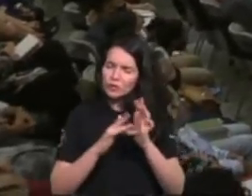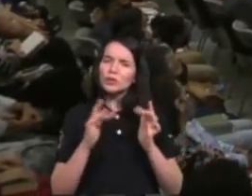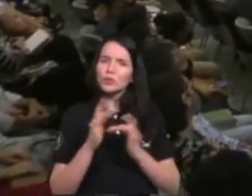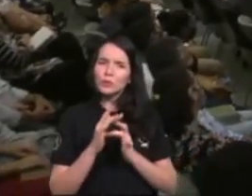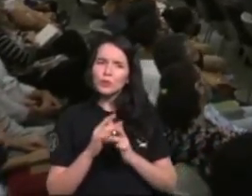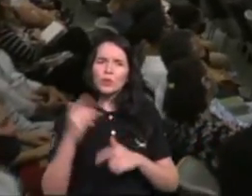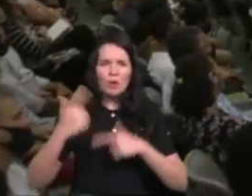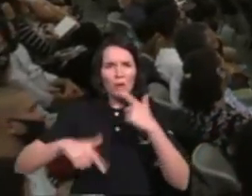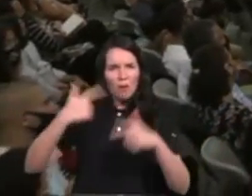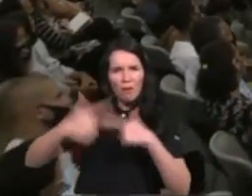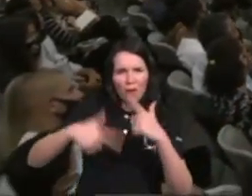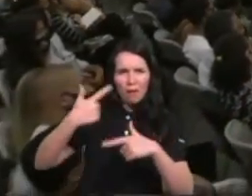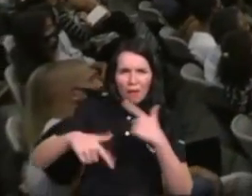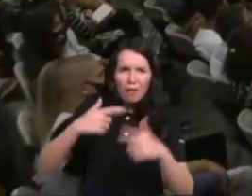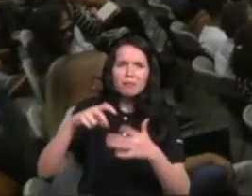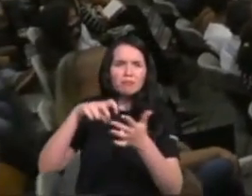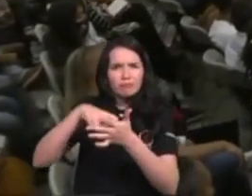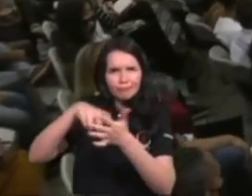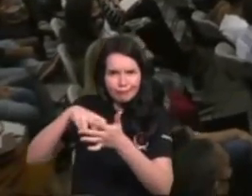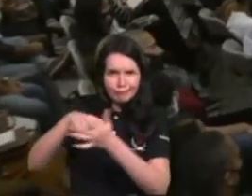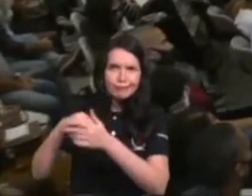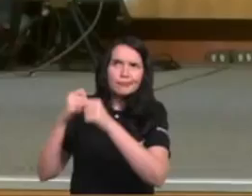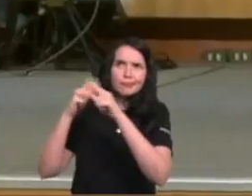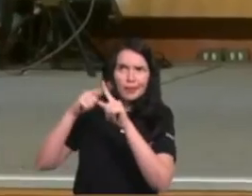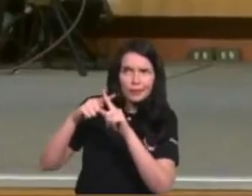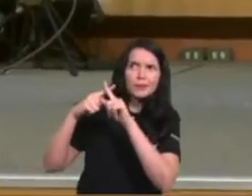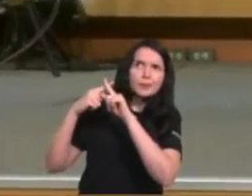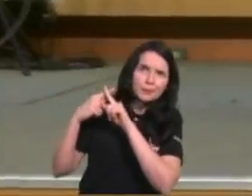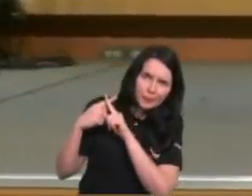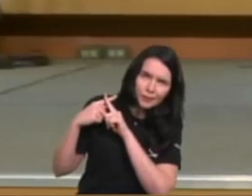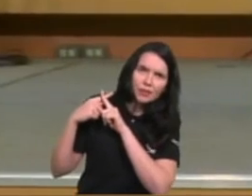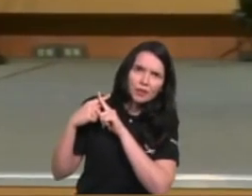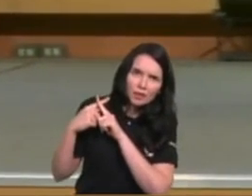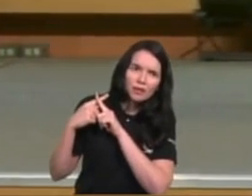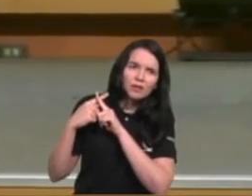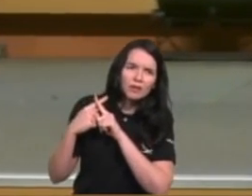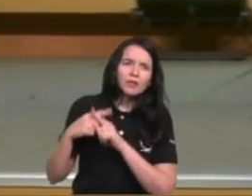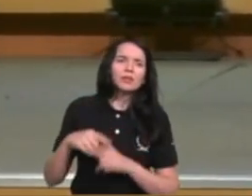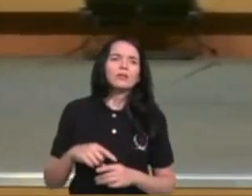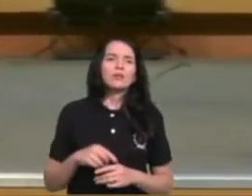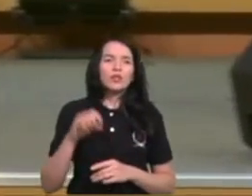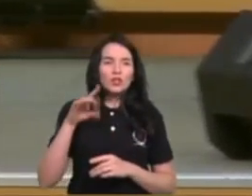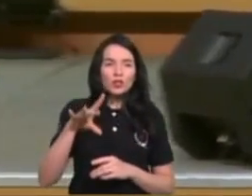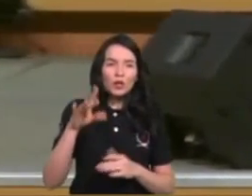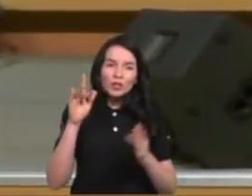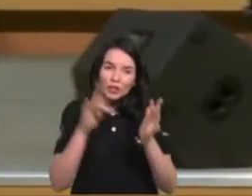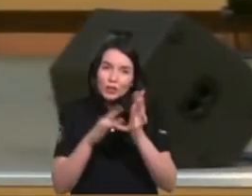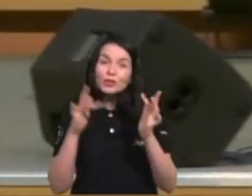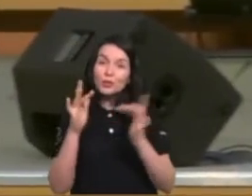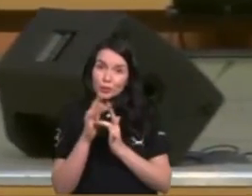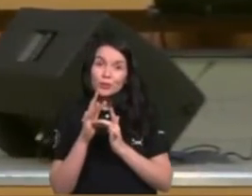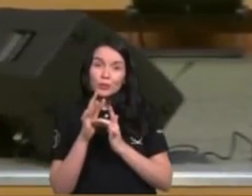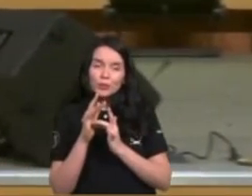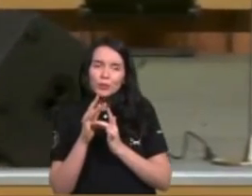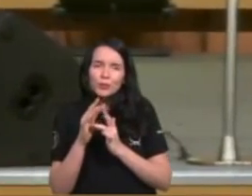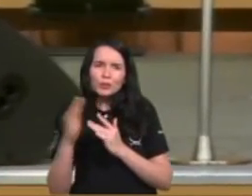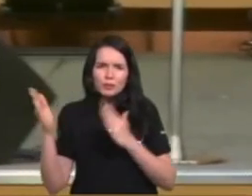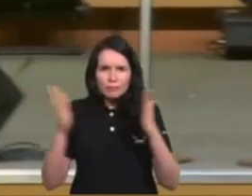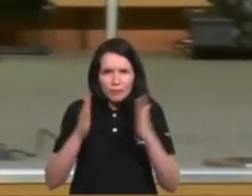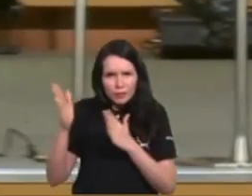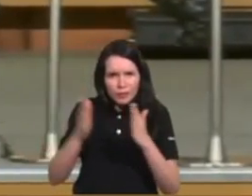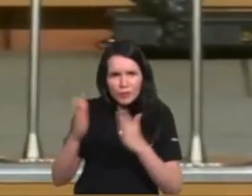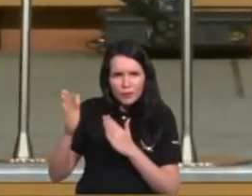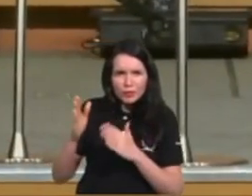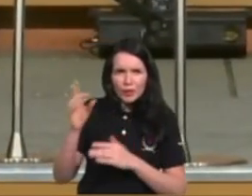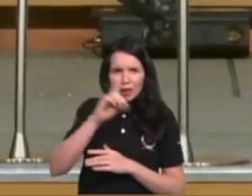tuas obras não dá de joelho carregando uma cruz entre Rio e São Paulo não é nada disso só Jesus é o mediador